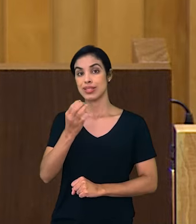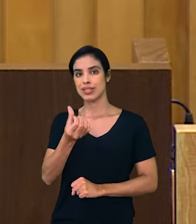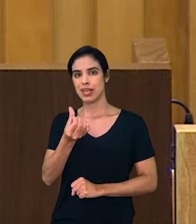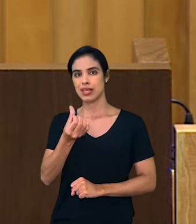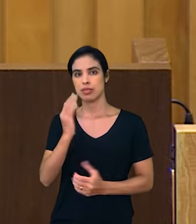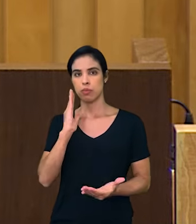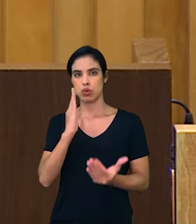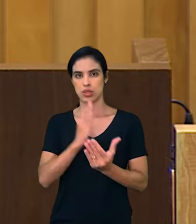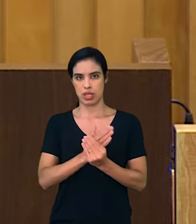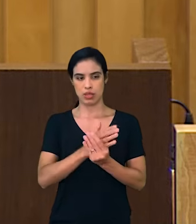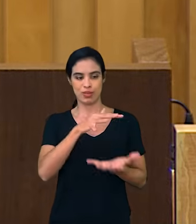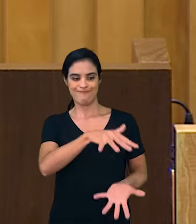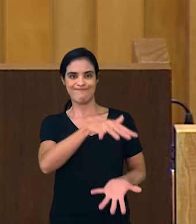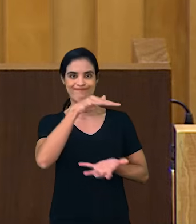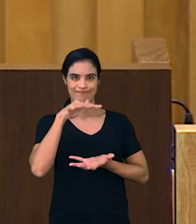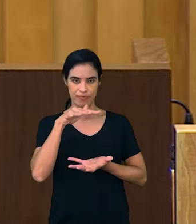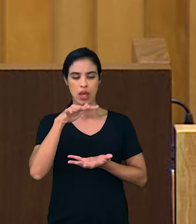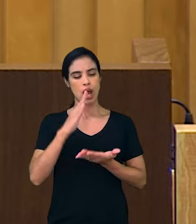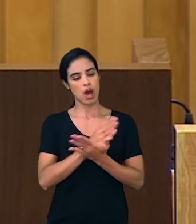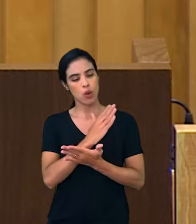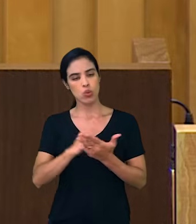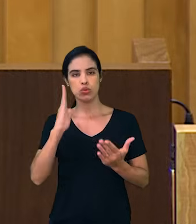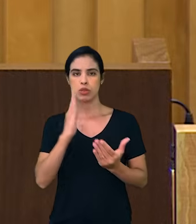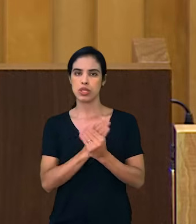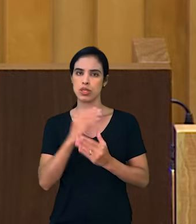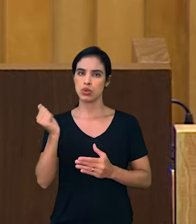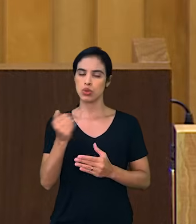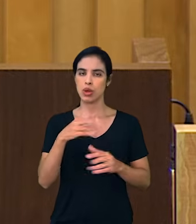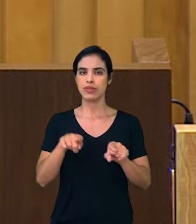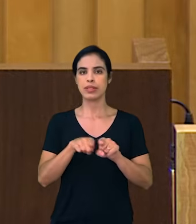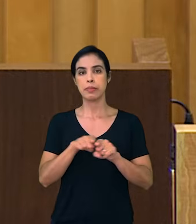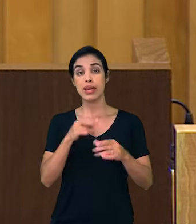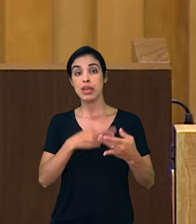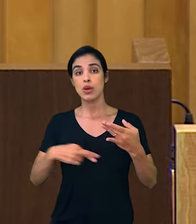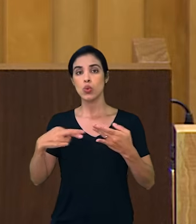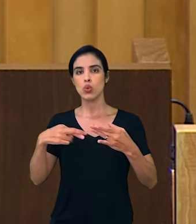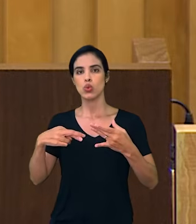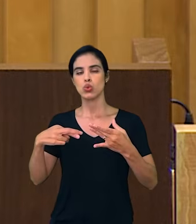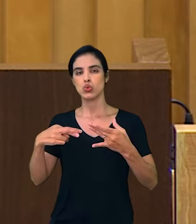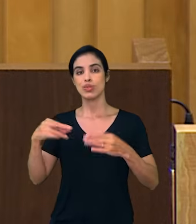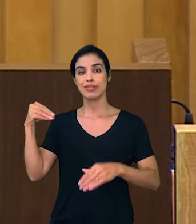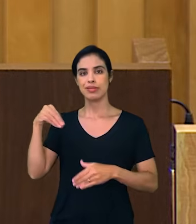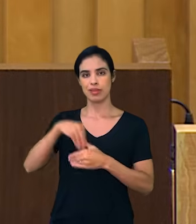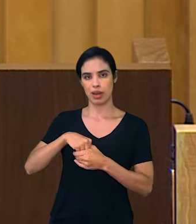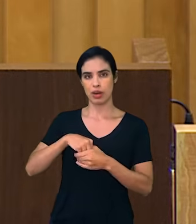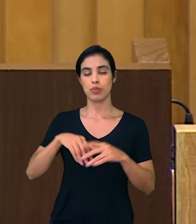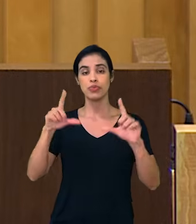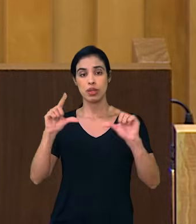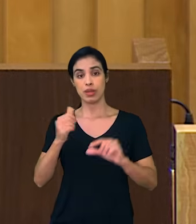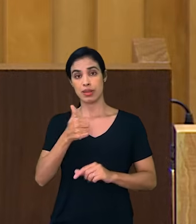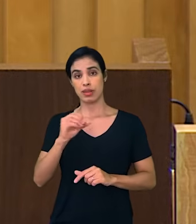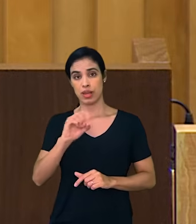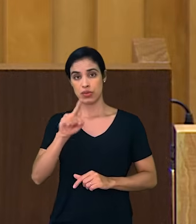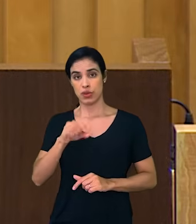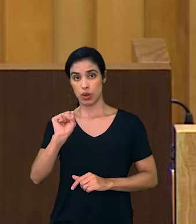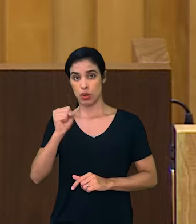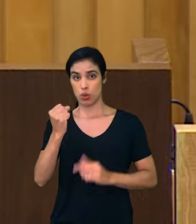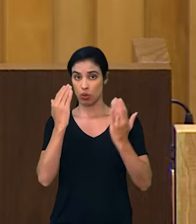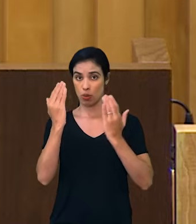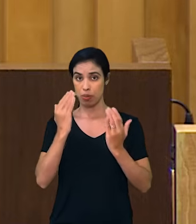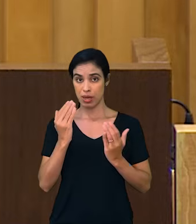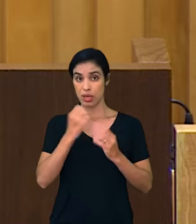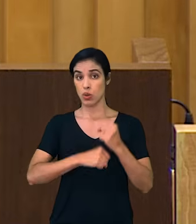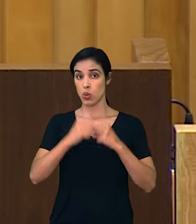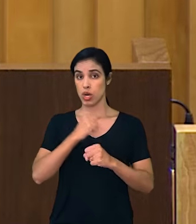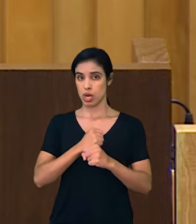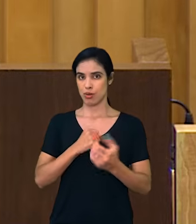513.306 processos, entre casos novos e recursos internos, com redução de 10,8% em relação ao